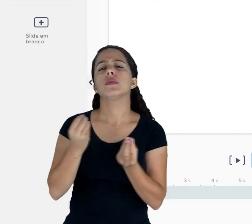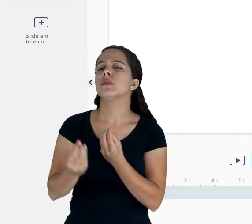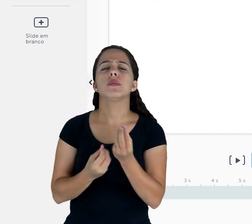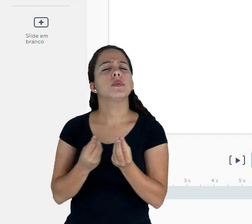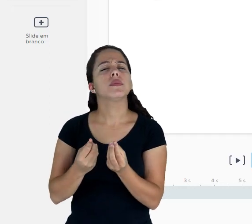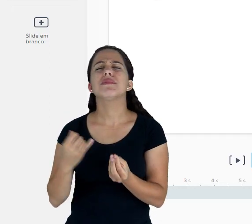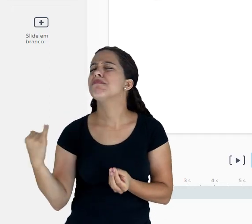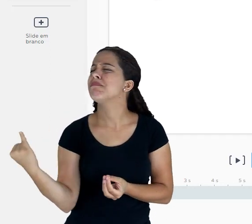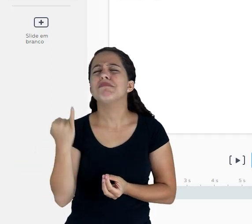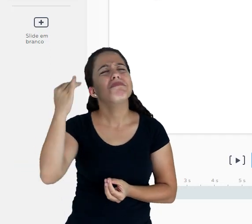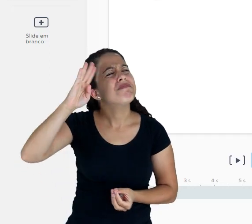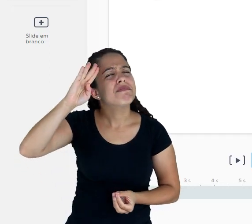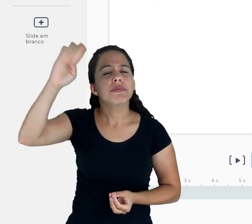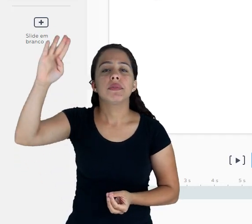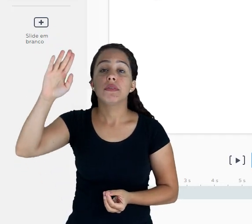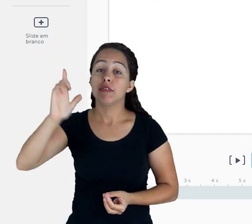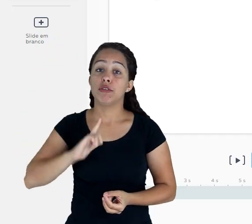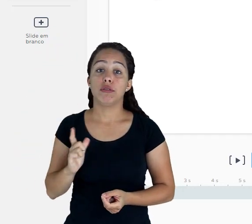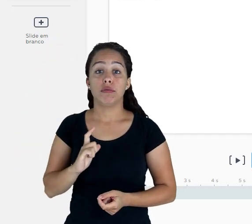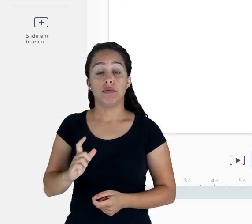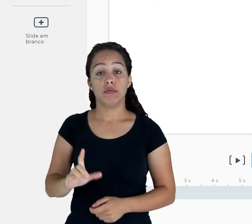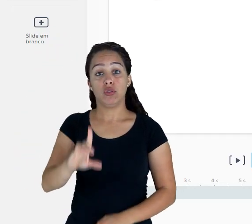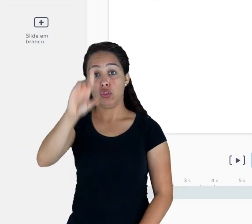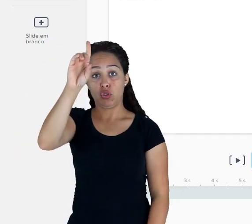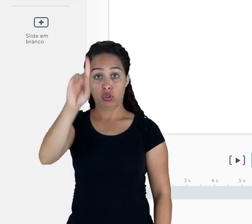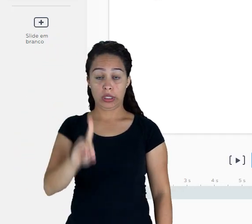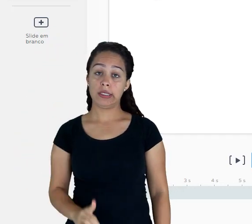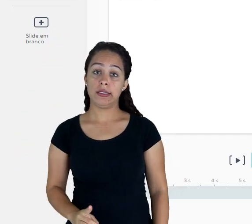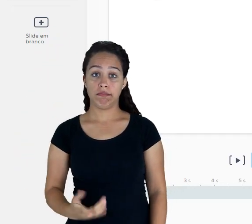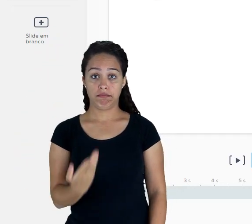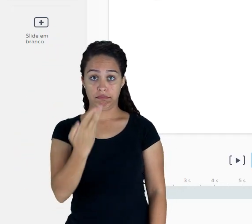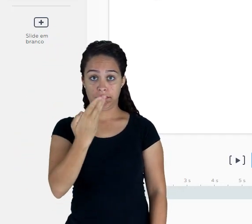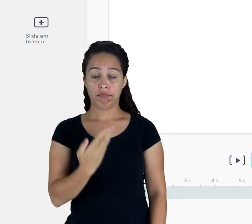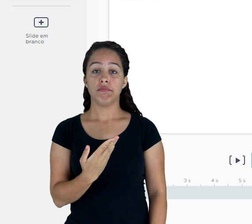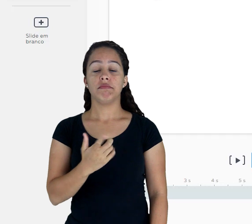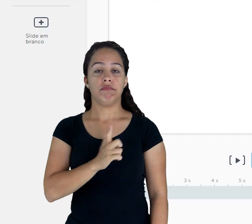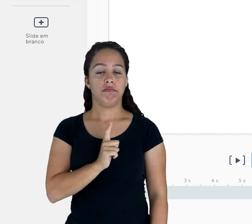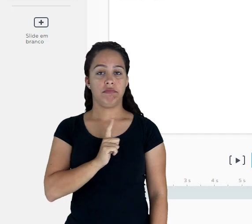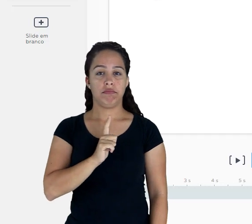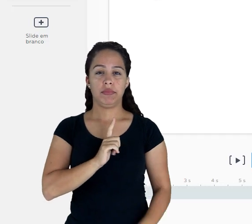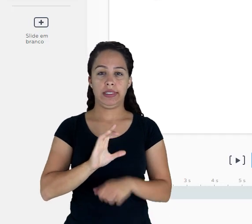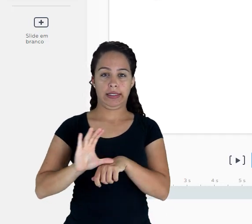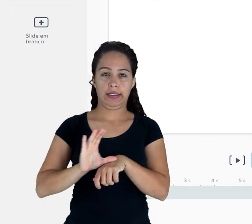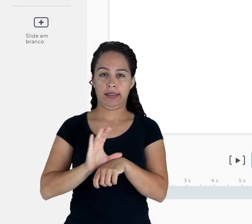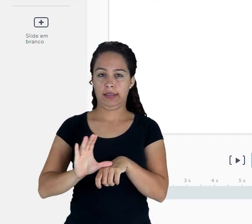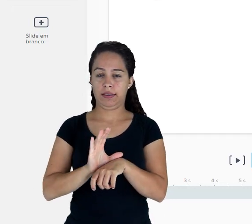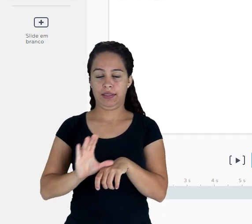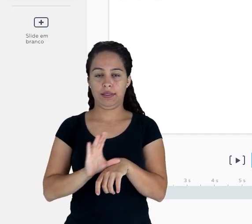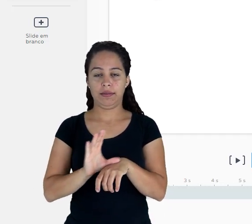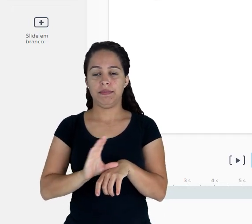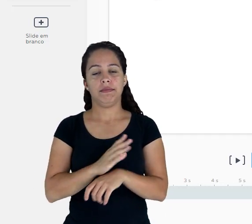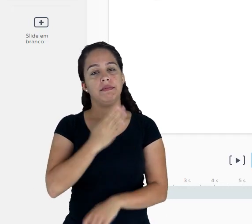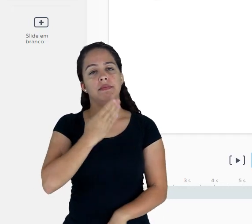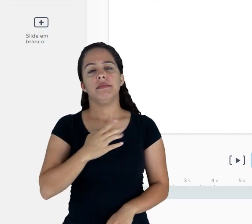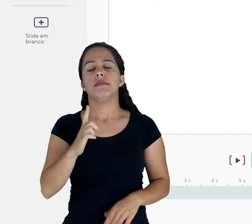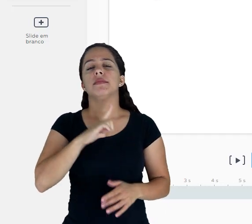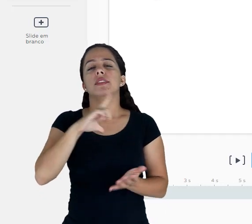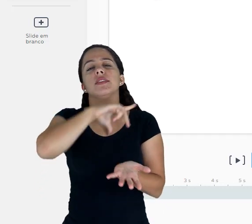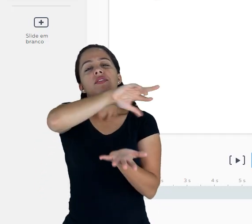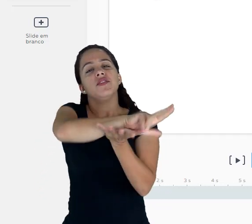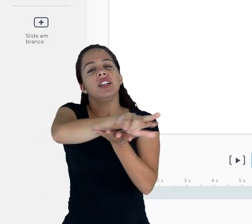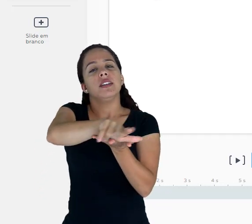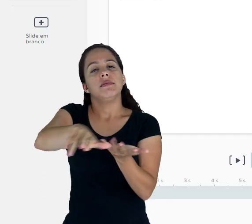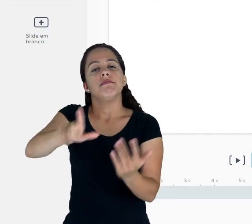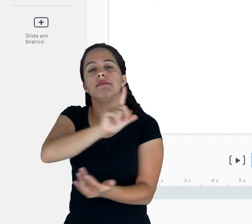1 essa lateral direita aqui a gente tem várias opções essa parte cinza são as várias